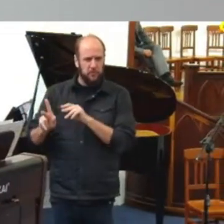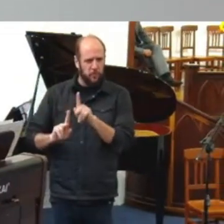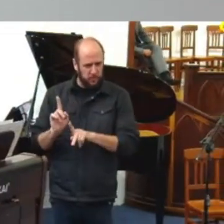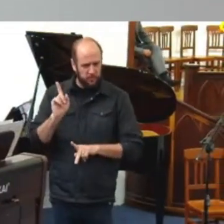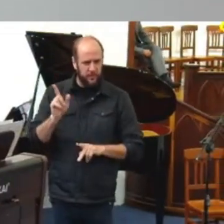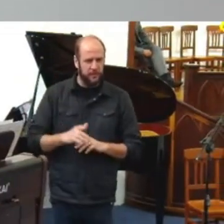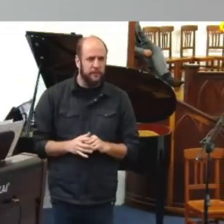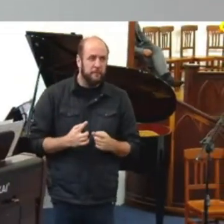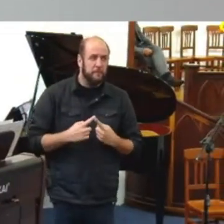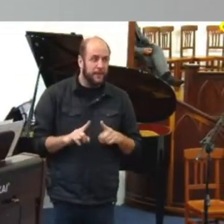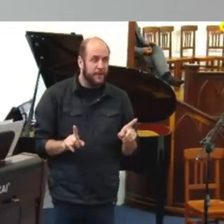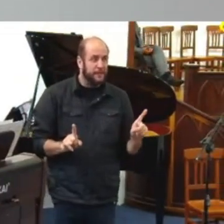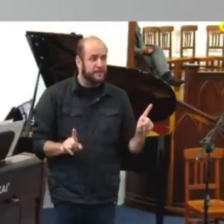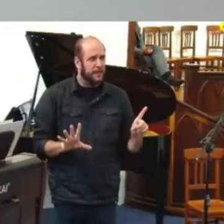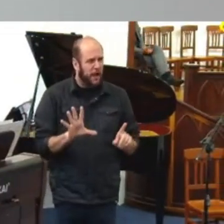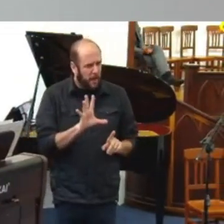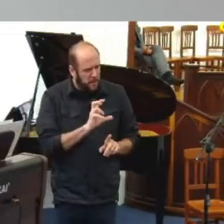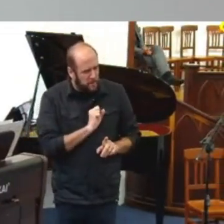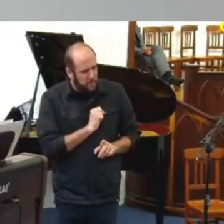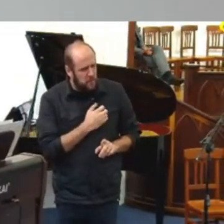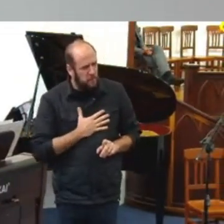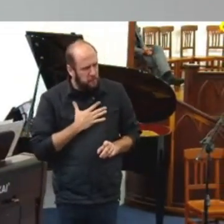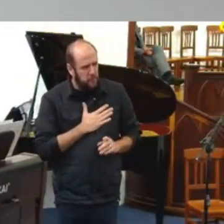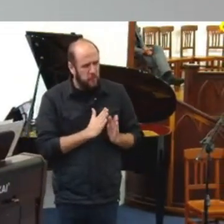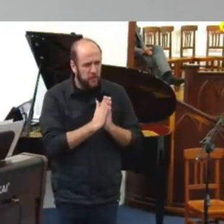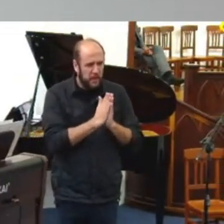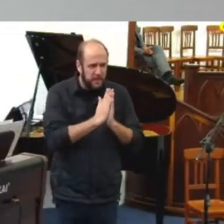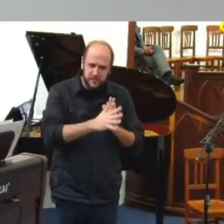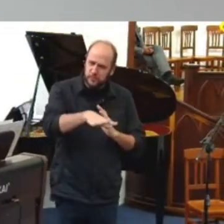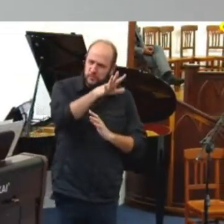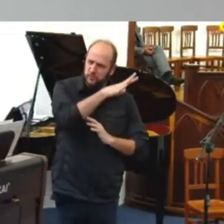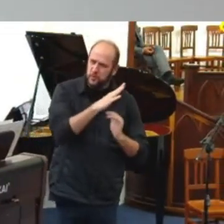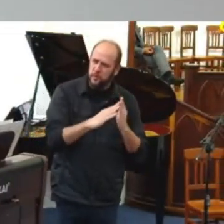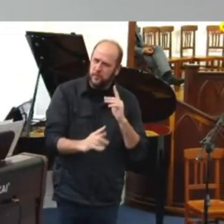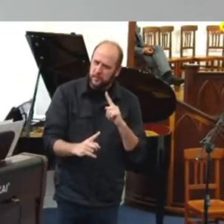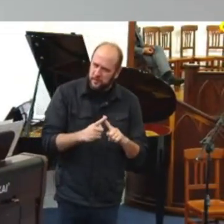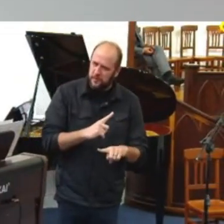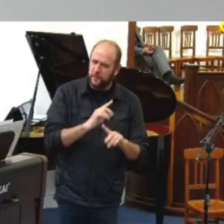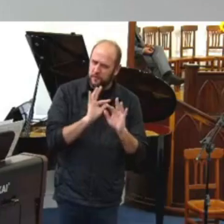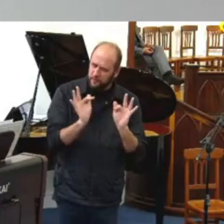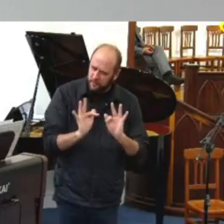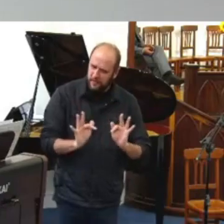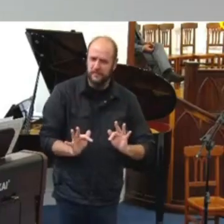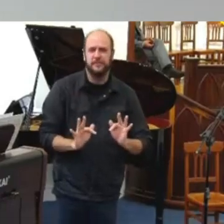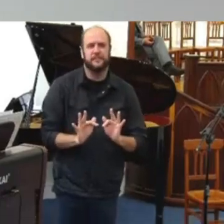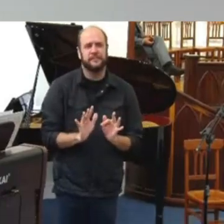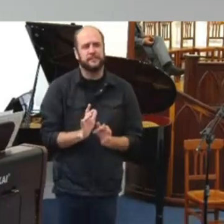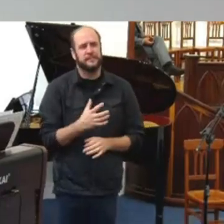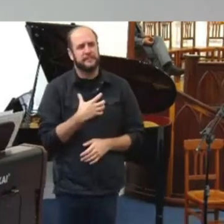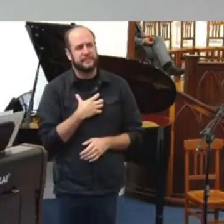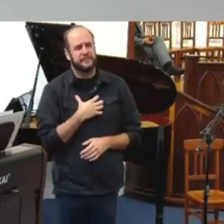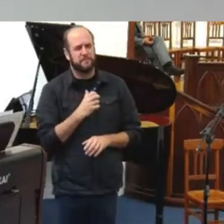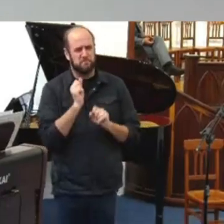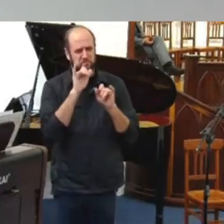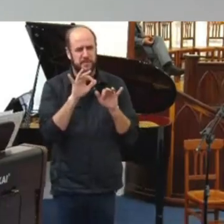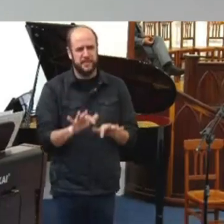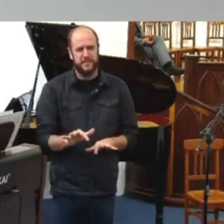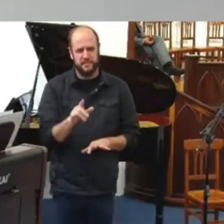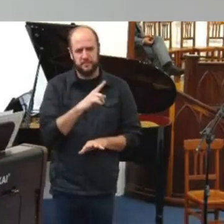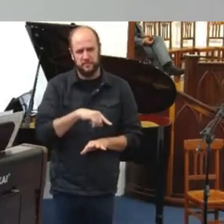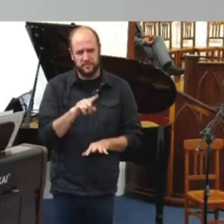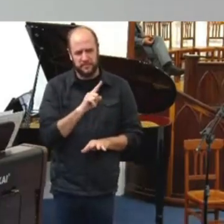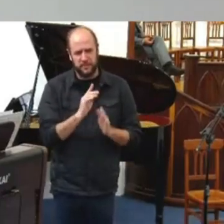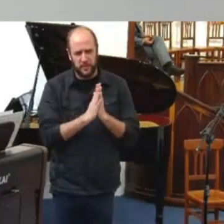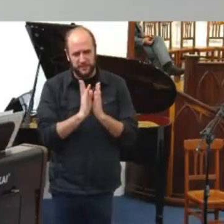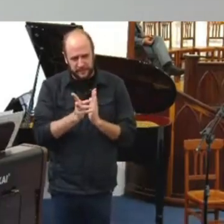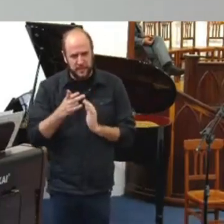povo, mas recebendo o amor, o carinho, as orações de vocês, além de visitas também. E tem sido uma bênção. E